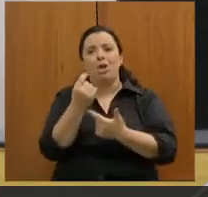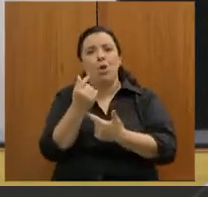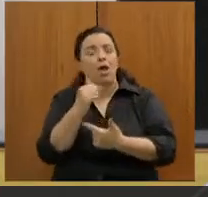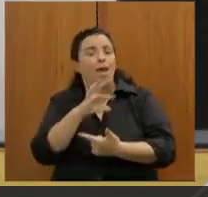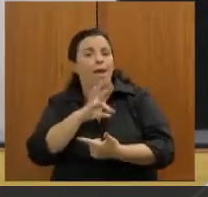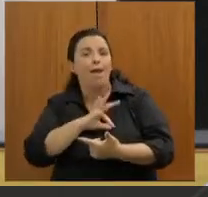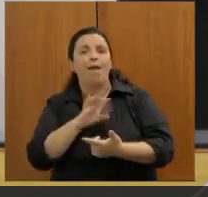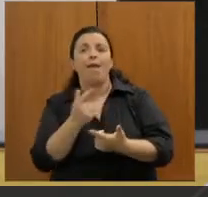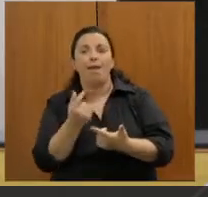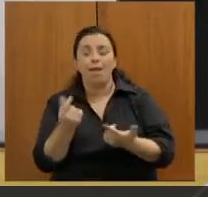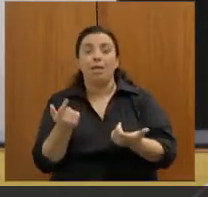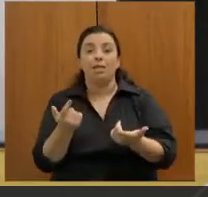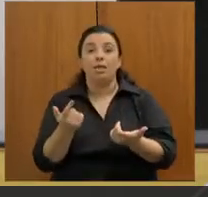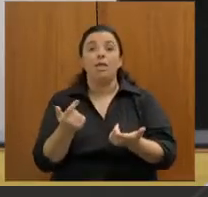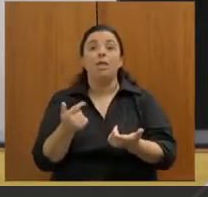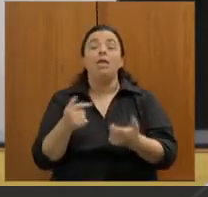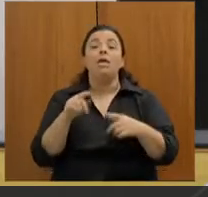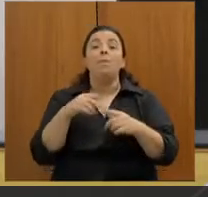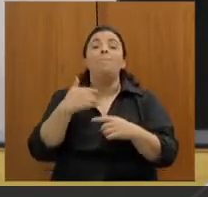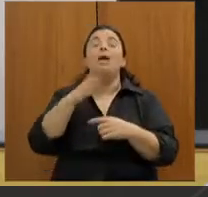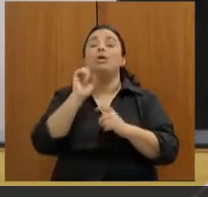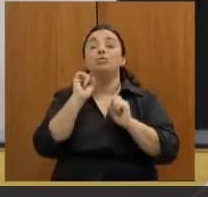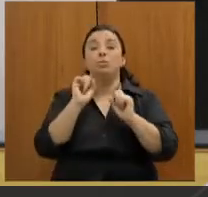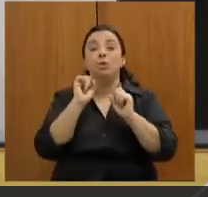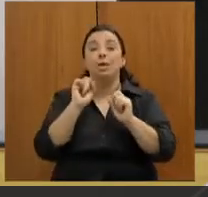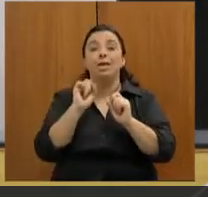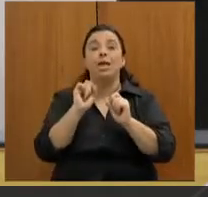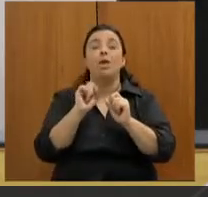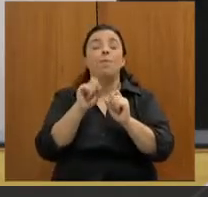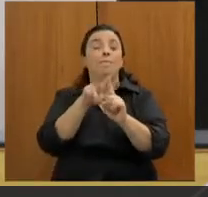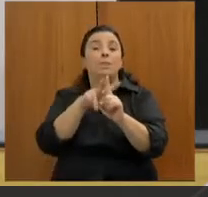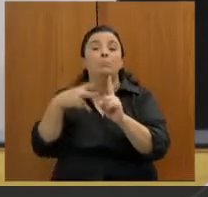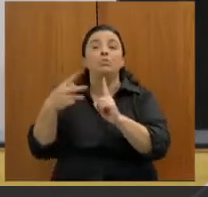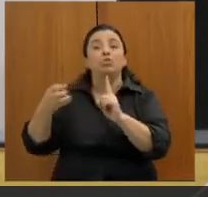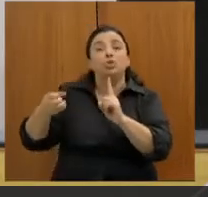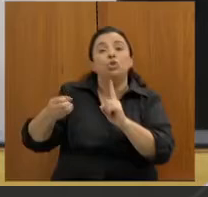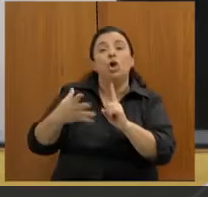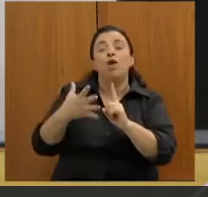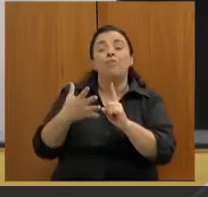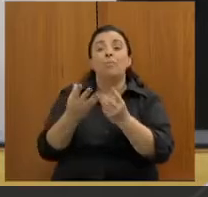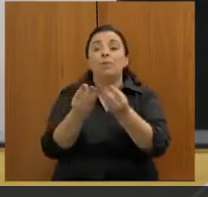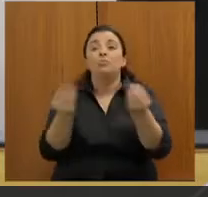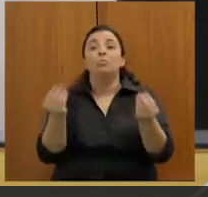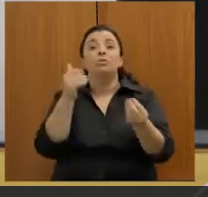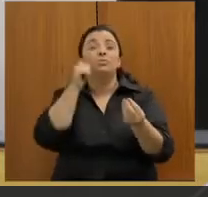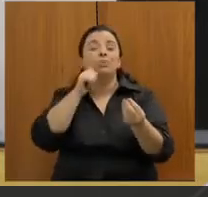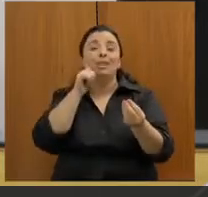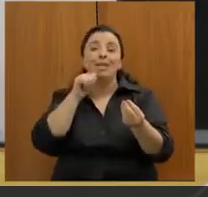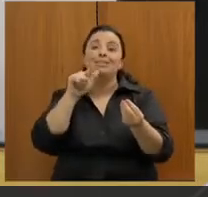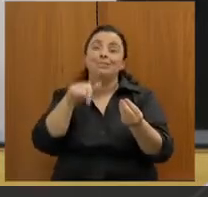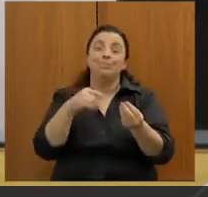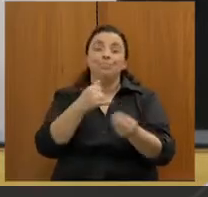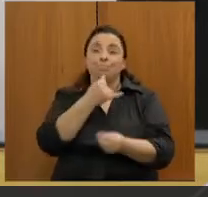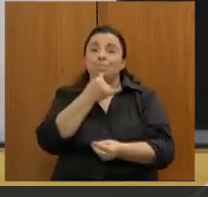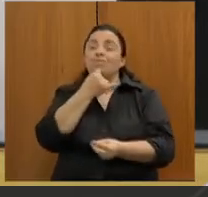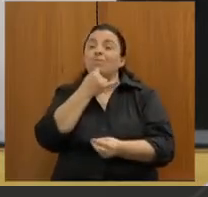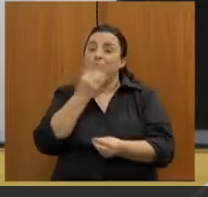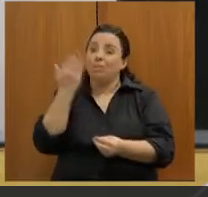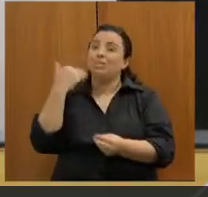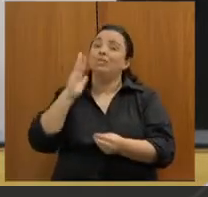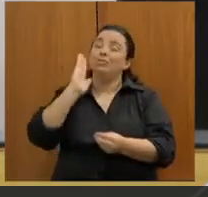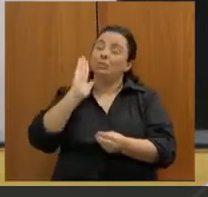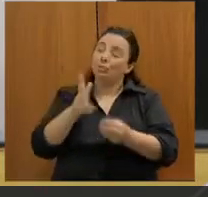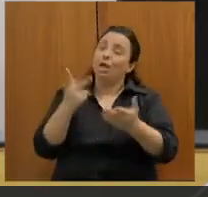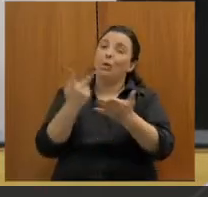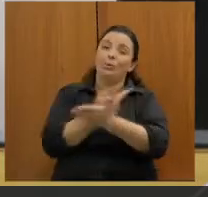abrindo as novas perspectivas de um futuro para muitas mineiras Que infelizmente são vítimas de violência doméstica e que